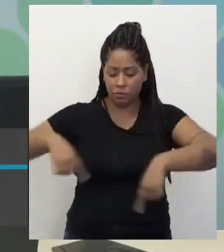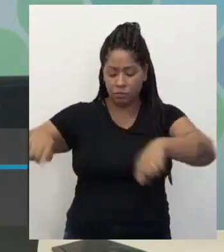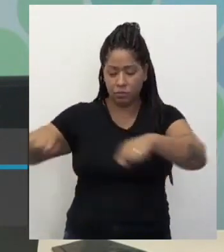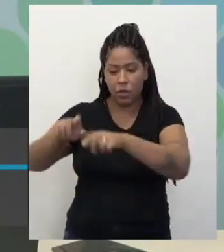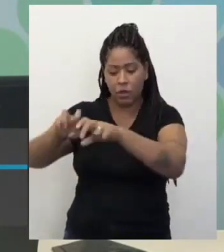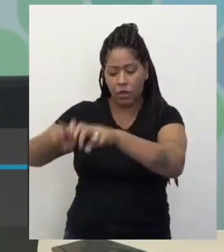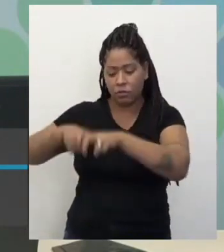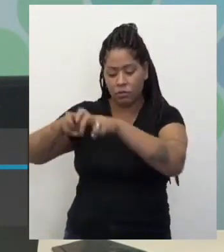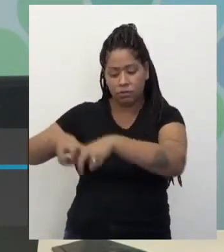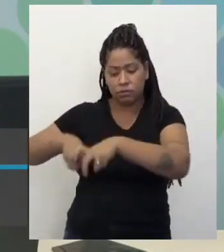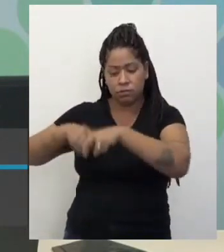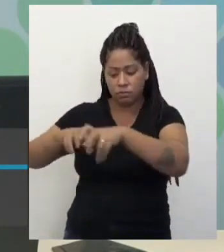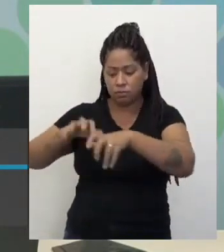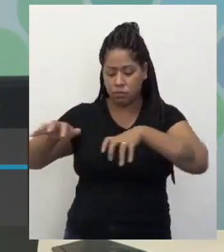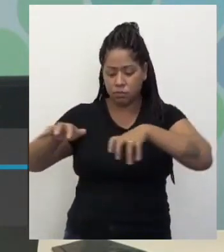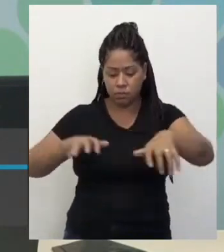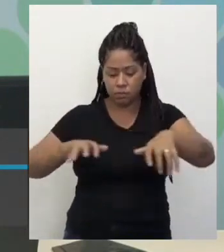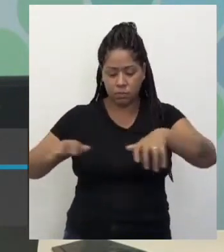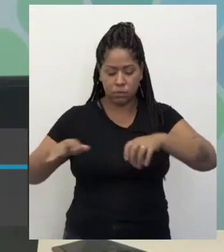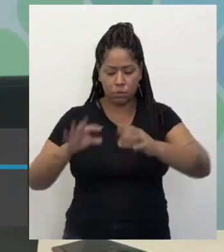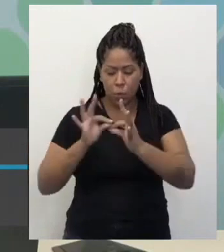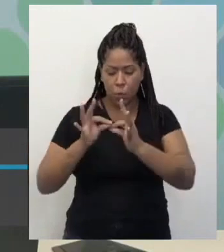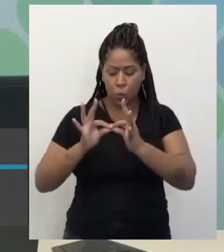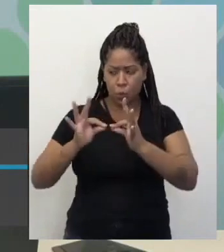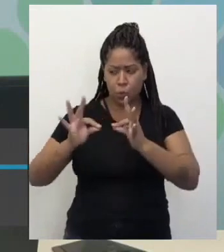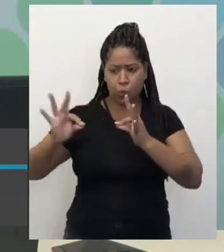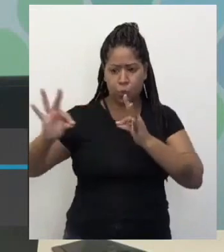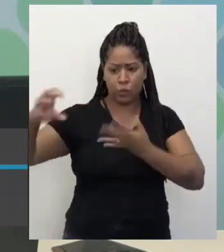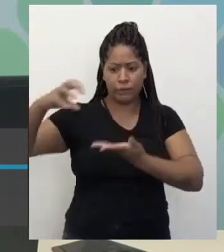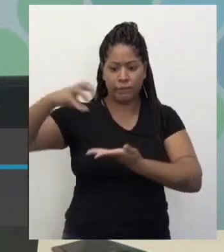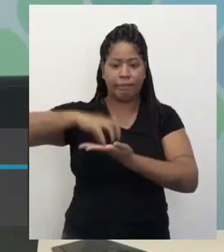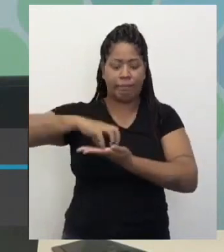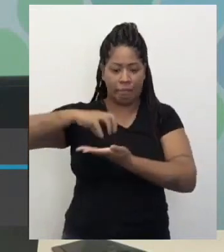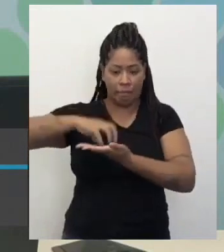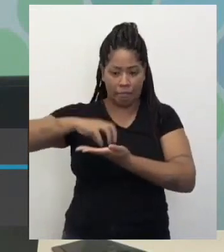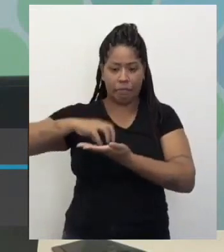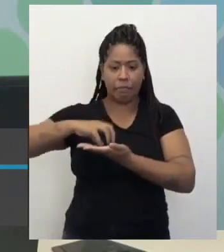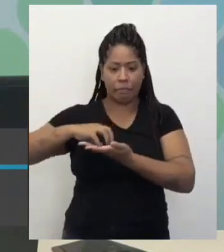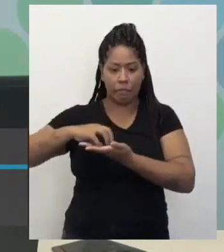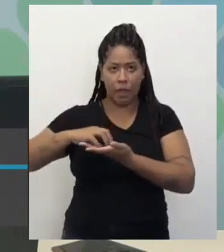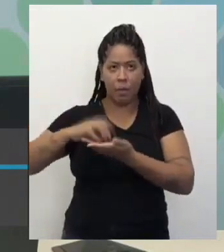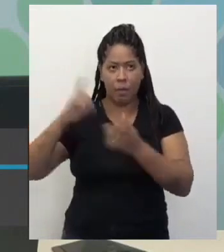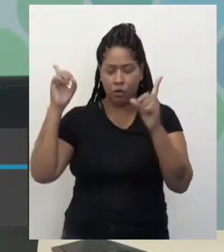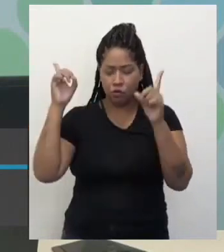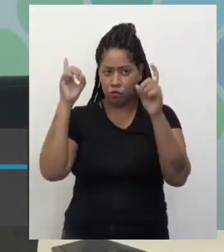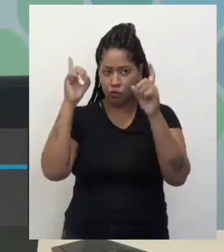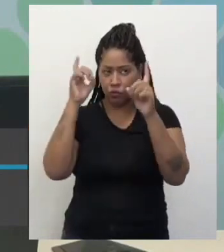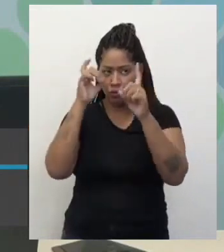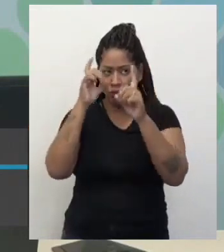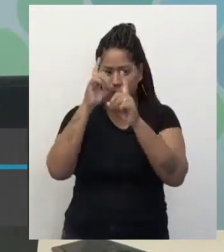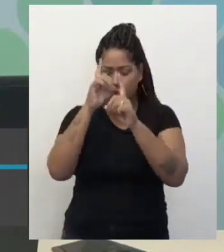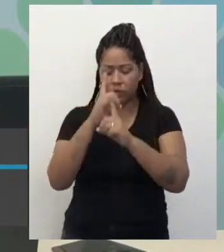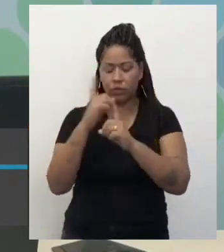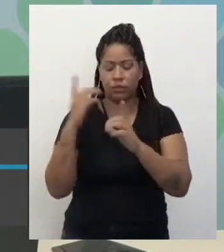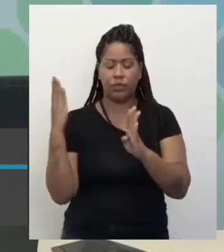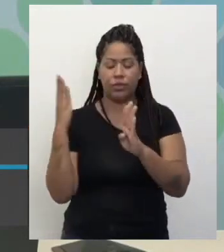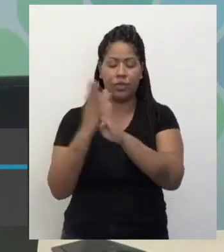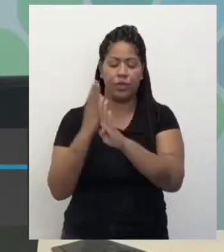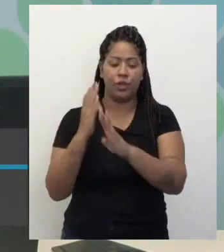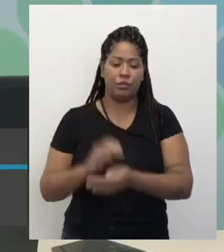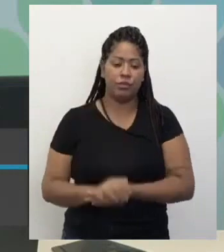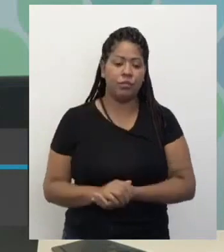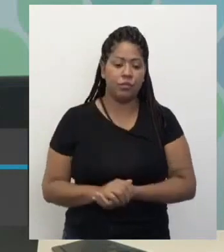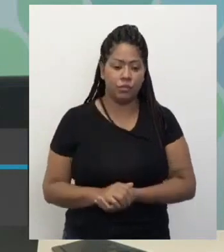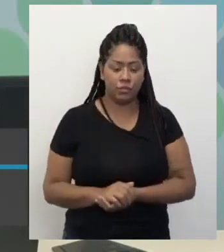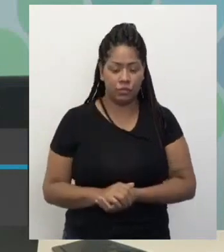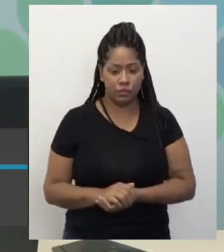quanto mais longe do centro, talvez um pouco mais precária, até no sentido de dispositivos